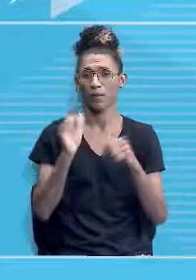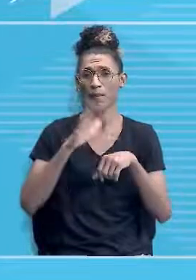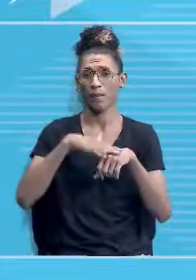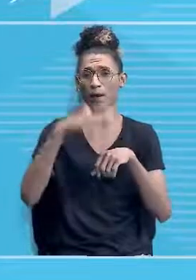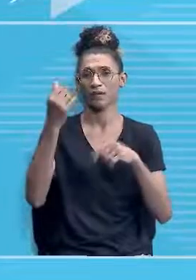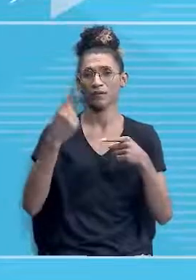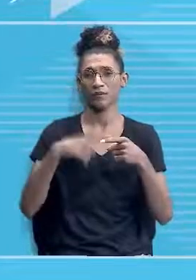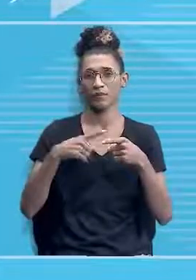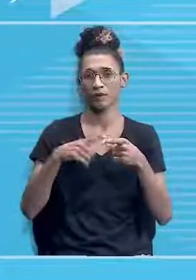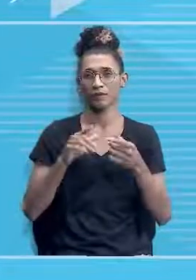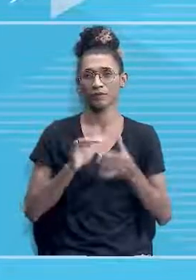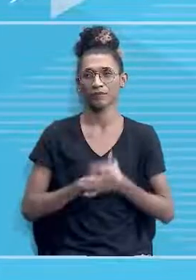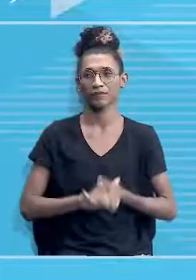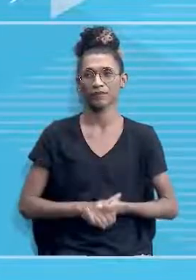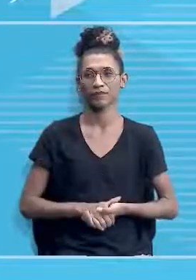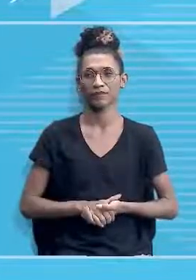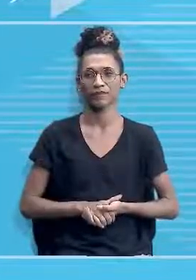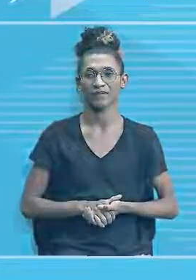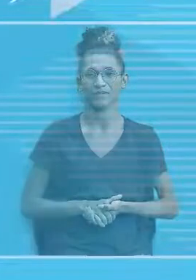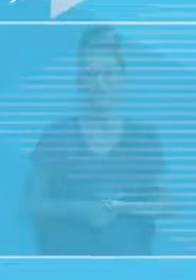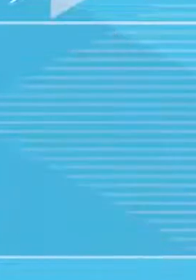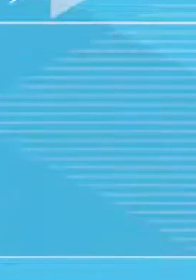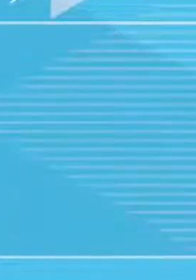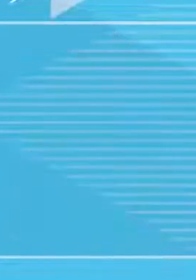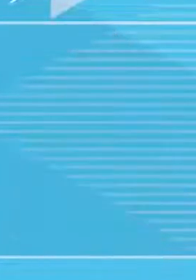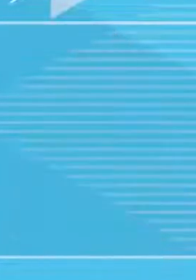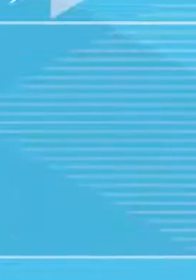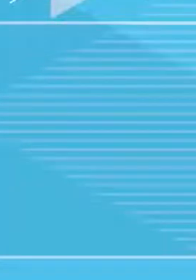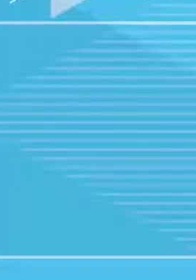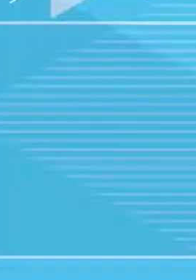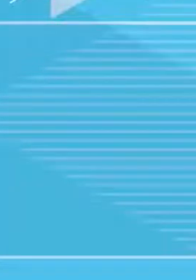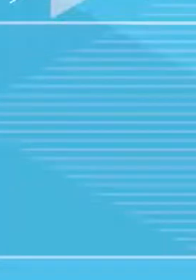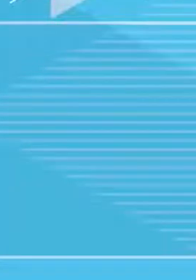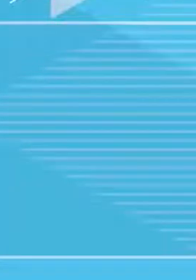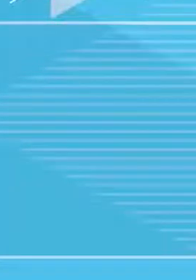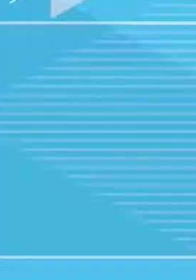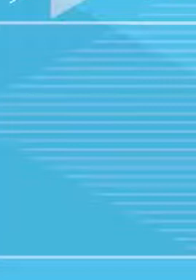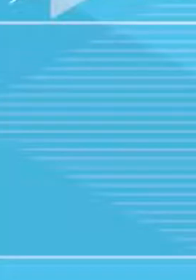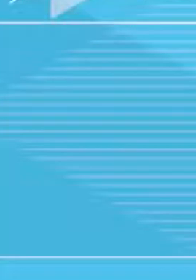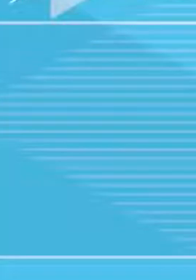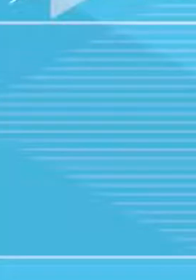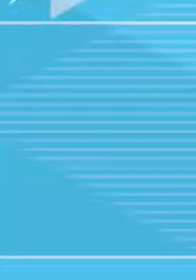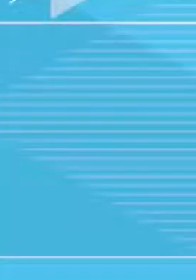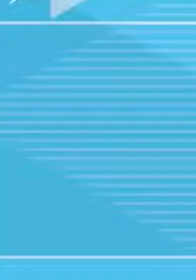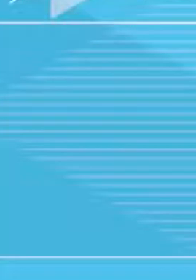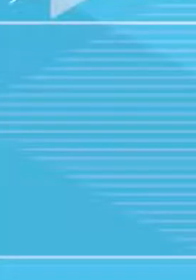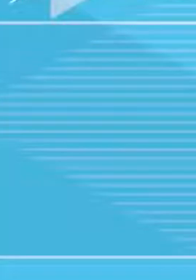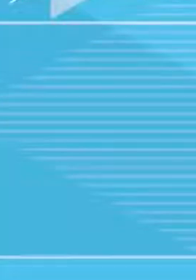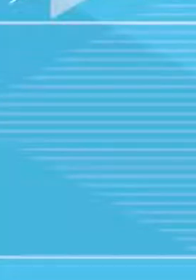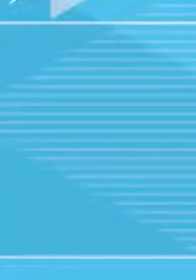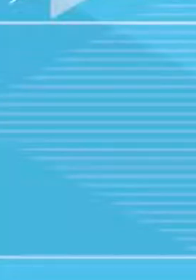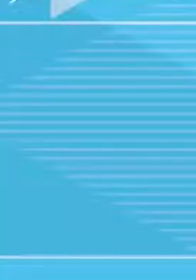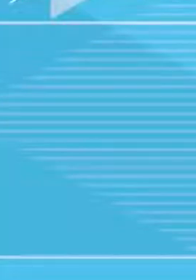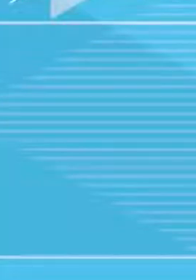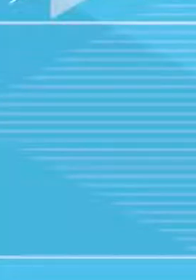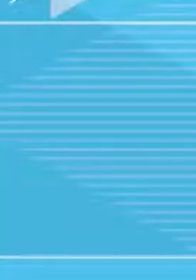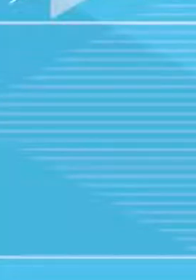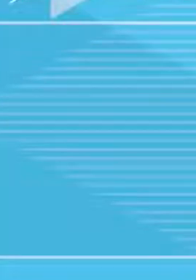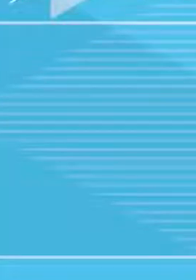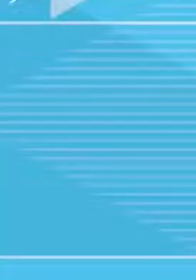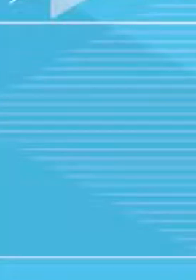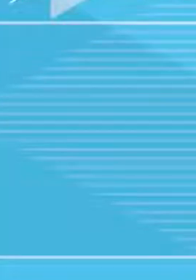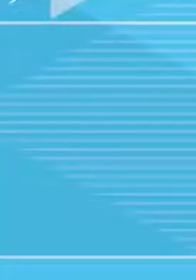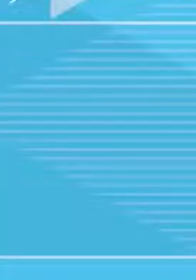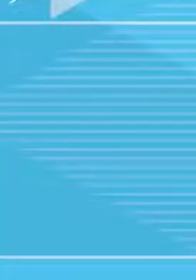essa é a pergunta então Qual das alternativas você marcaria aí pessoal Qual das alternativas e marcaria tá